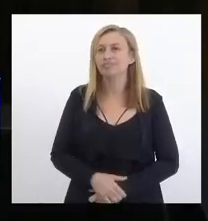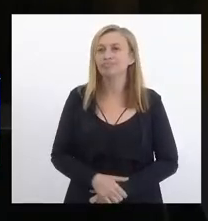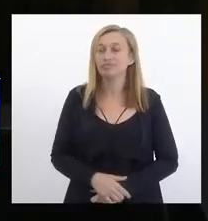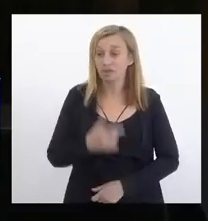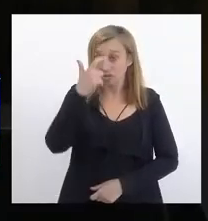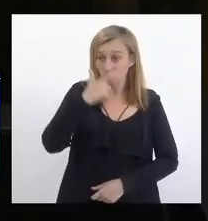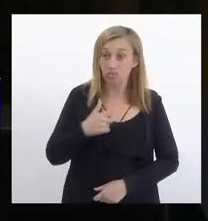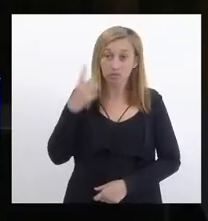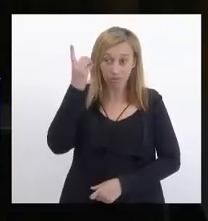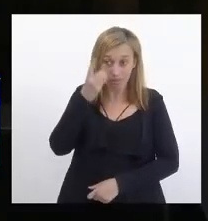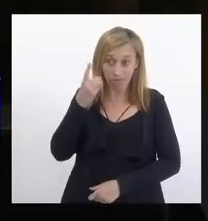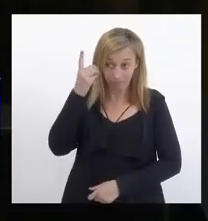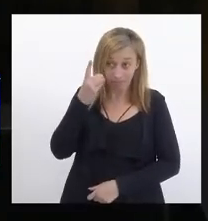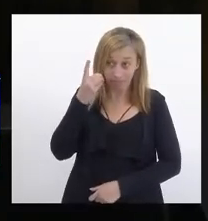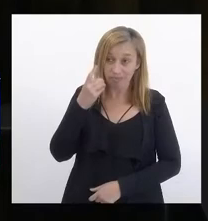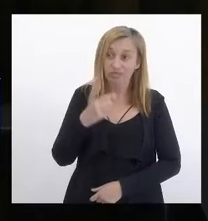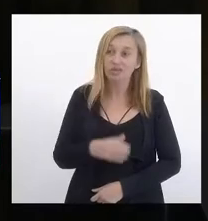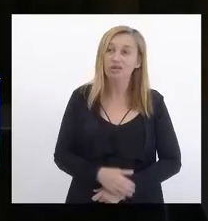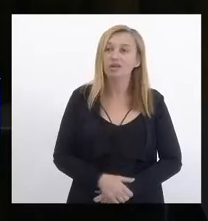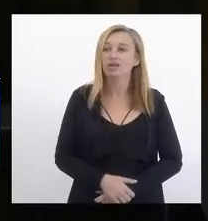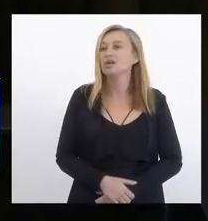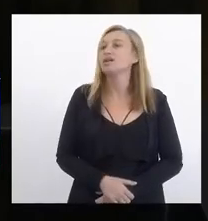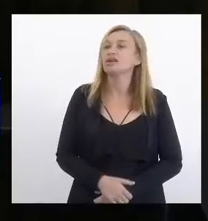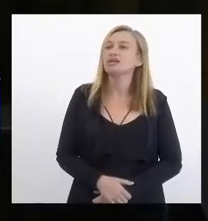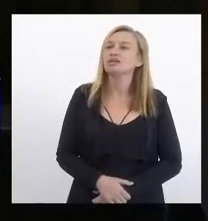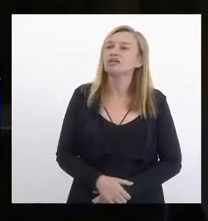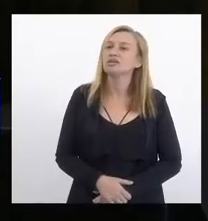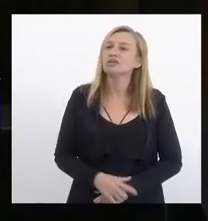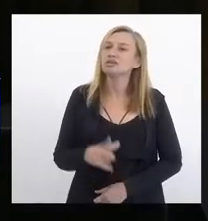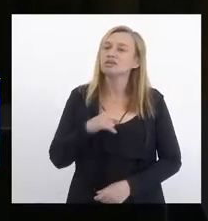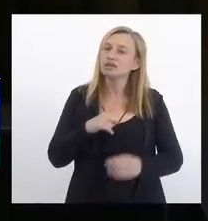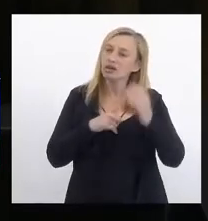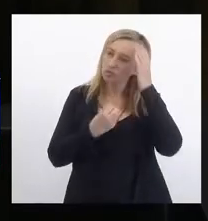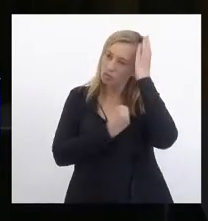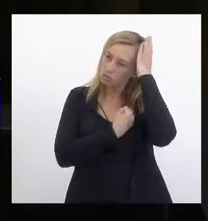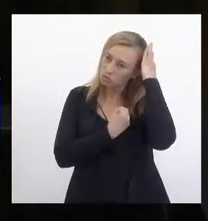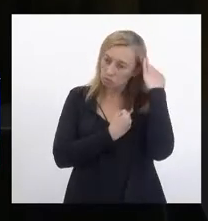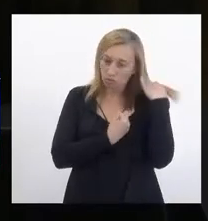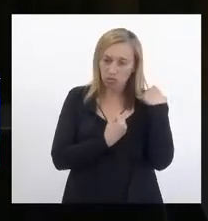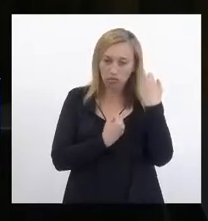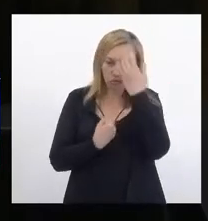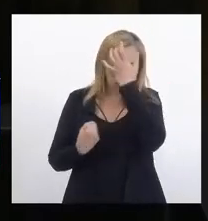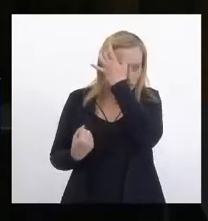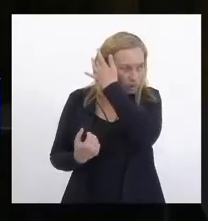sou uma deputada, que eu tenho aqui o meu número de WhatsApp